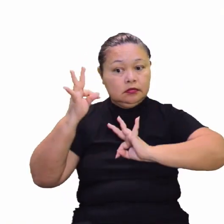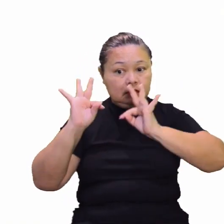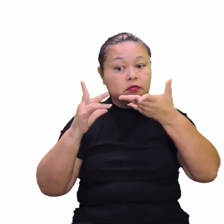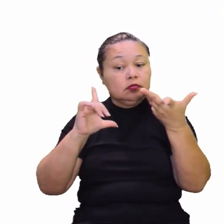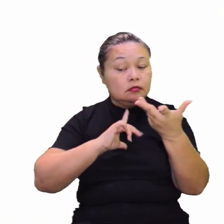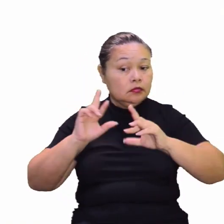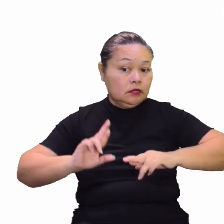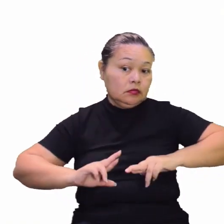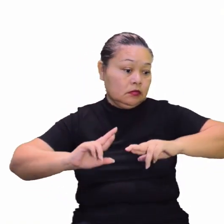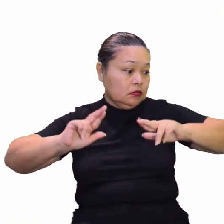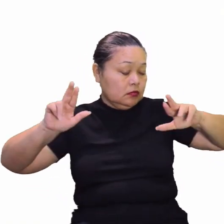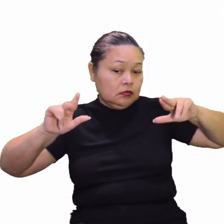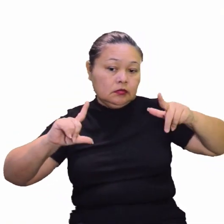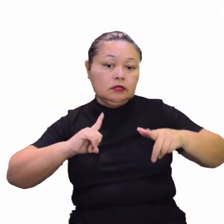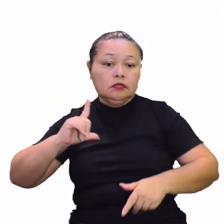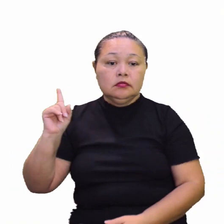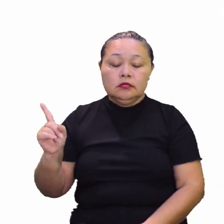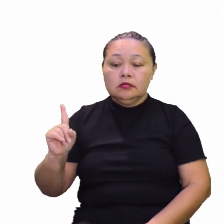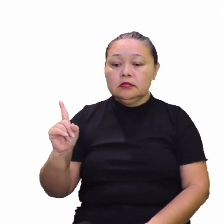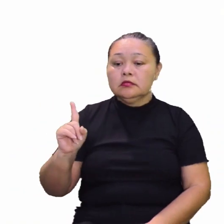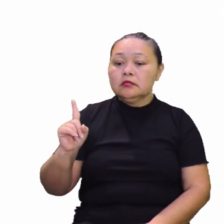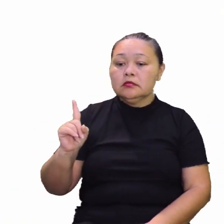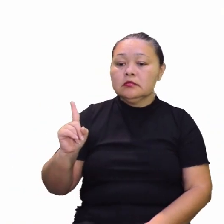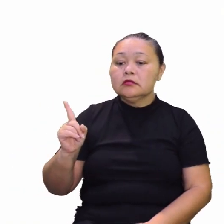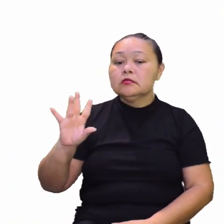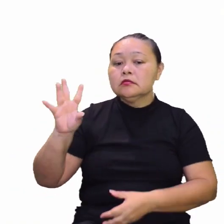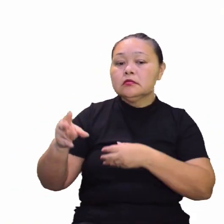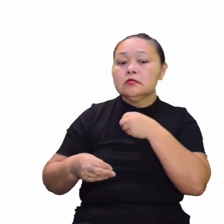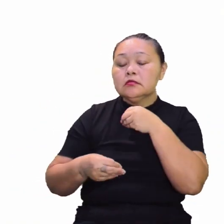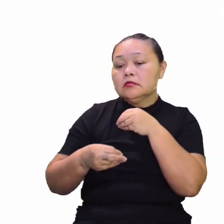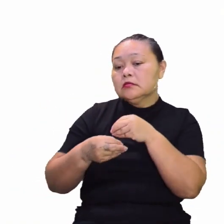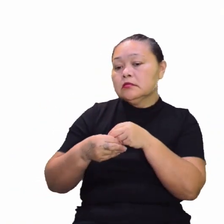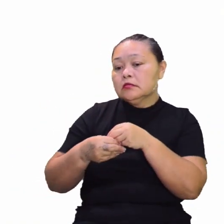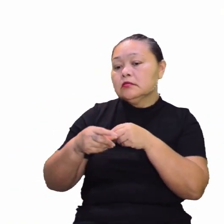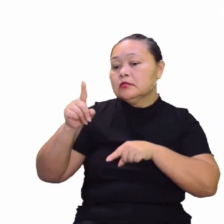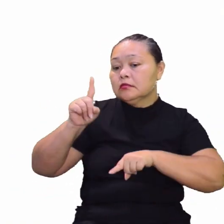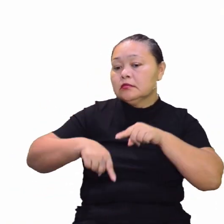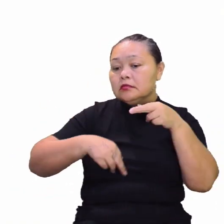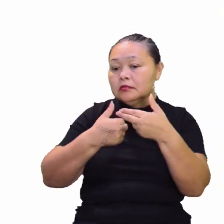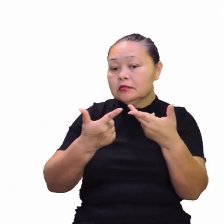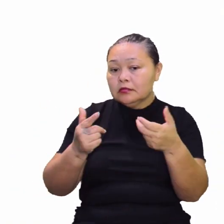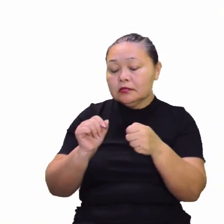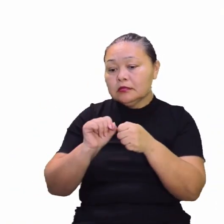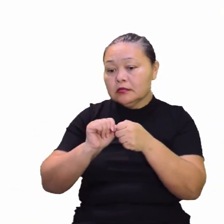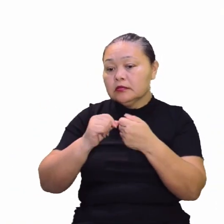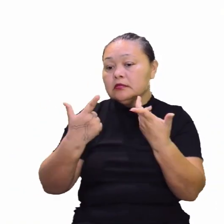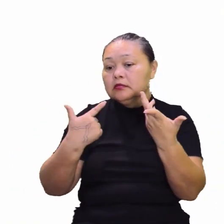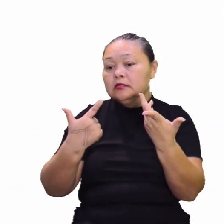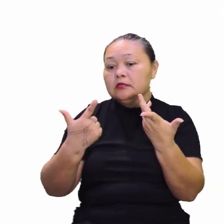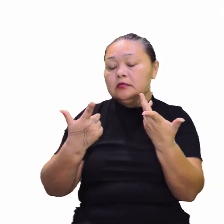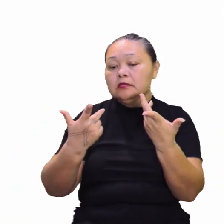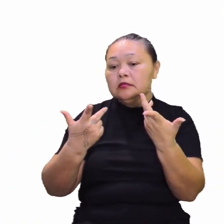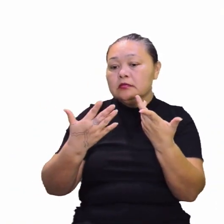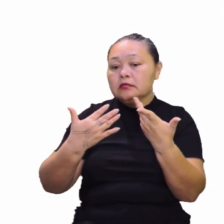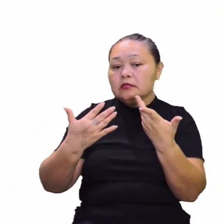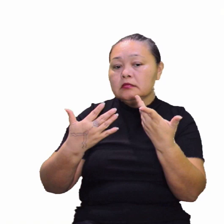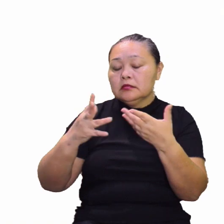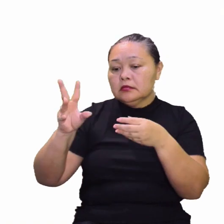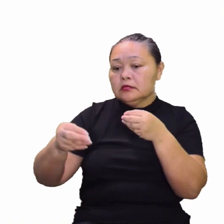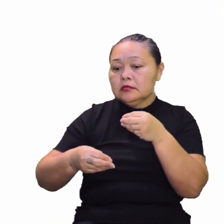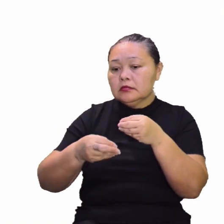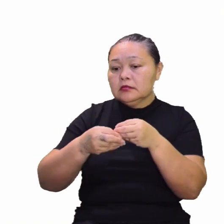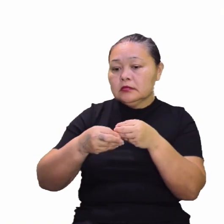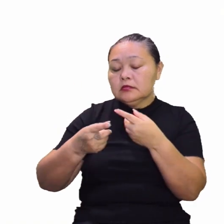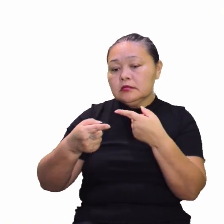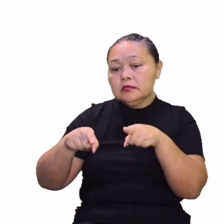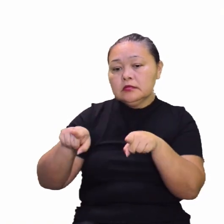tecnologias são diferentes. Certo. Aqui nós estamos falando de implementação de equipamentos de grande porte. Com certeza. Não é isso?